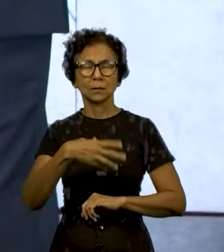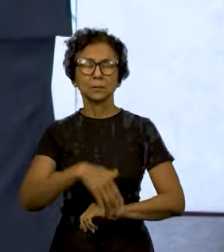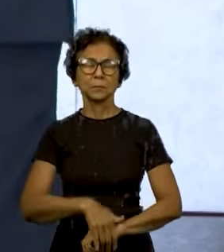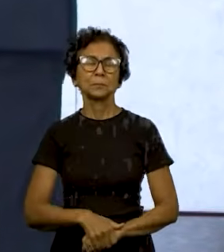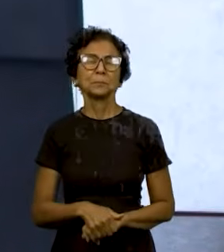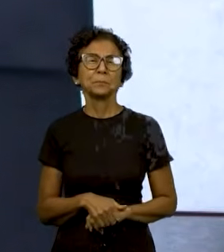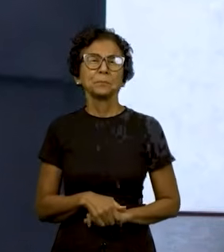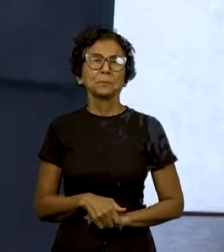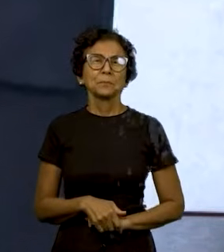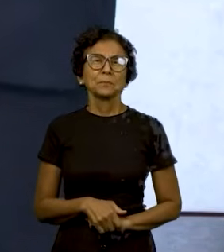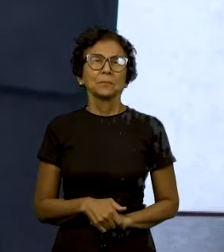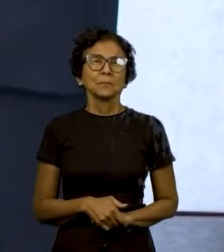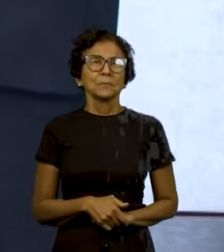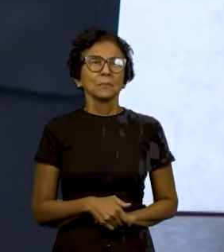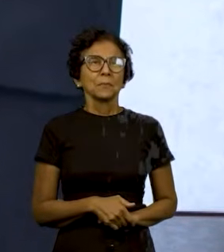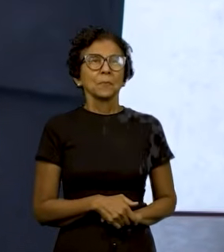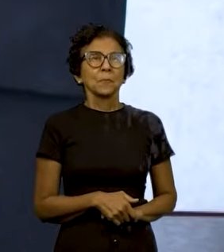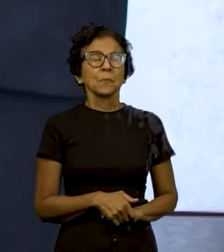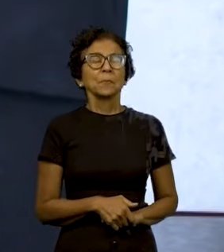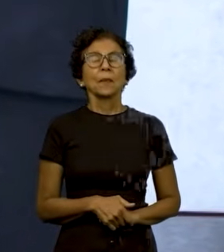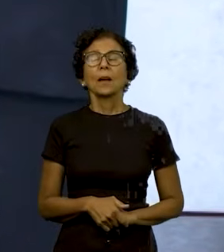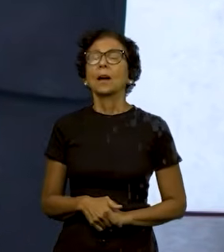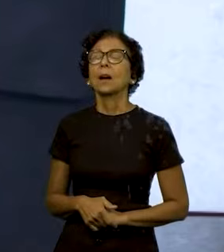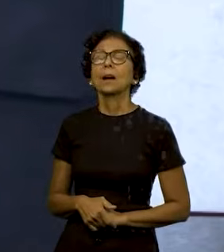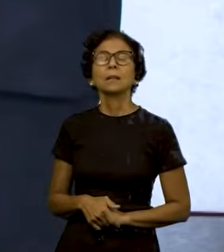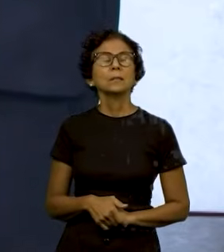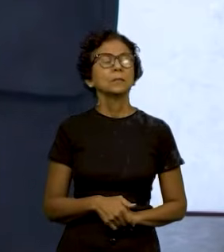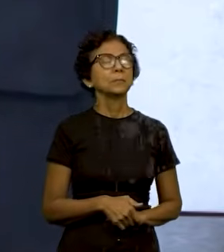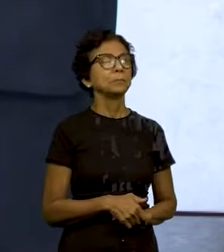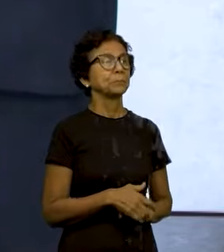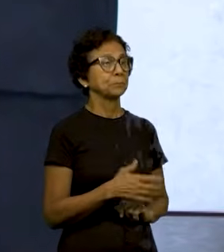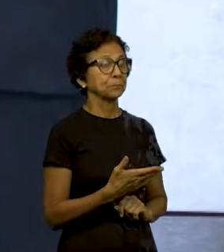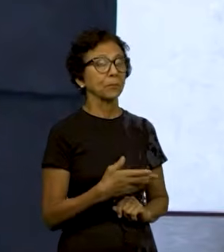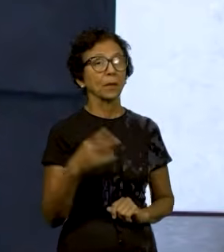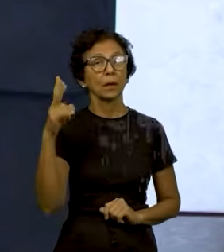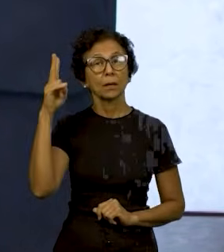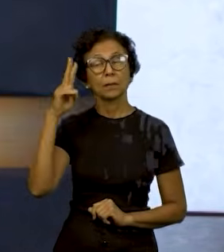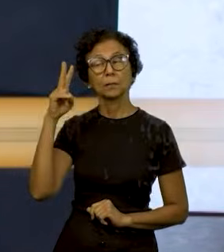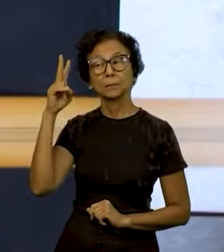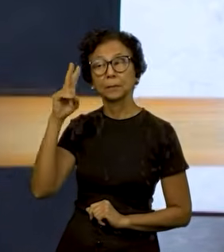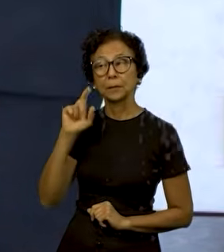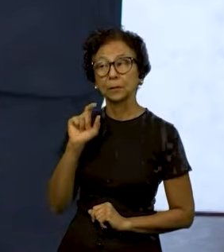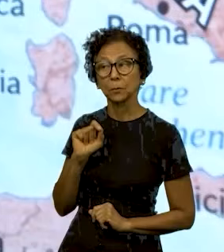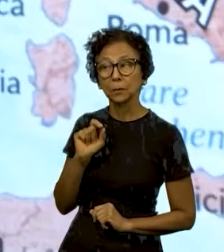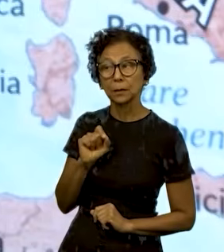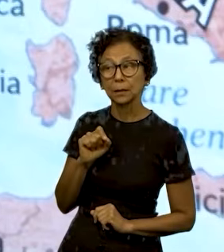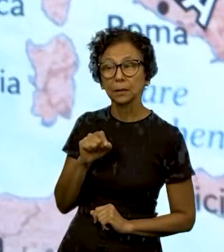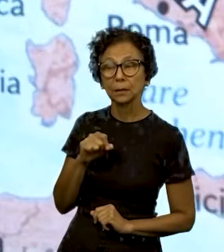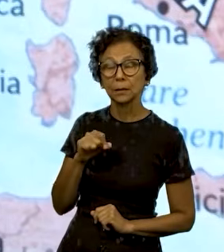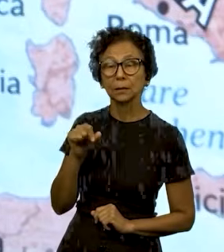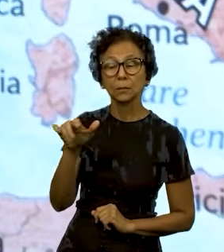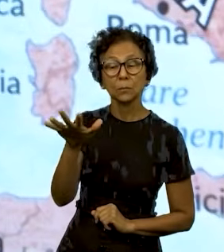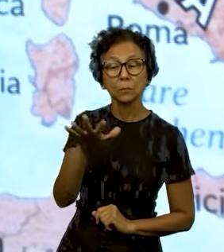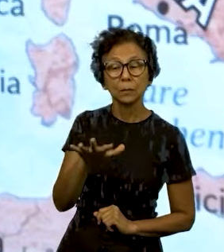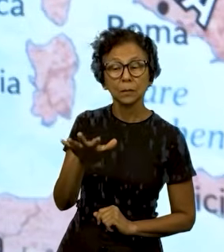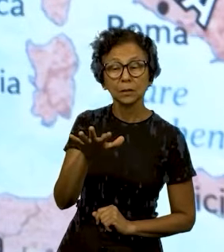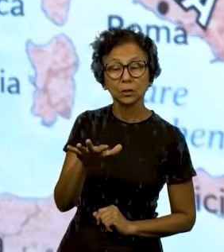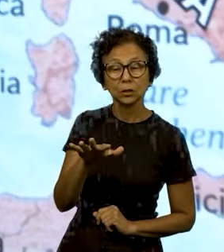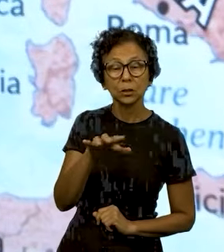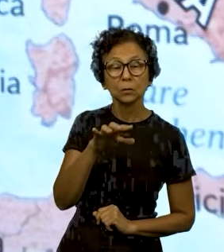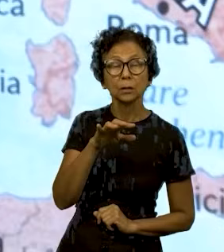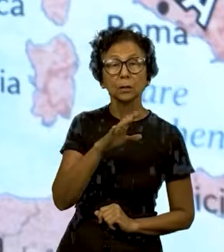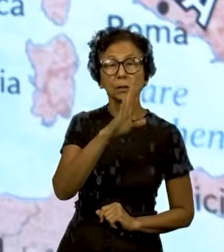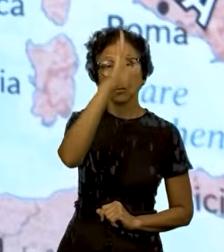vamos agora lembrar aqui, não é, que nós temos uma região que vai ser dominada pelo